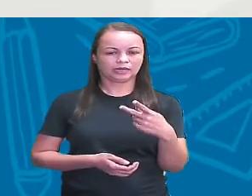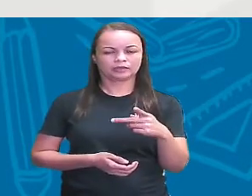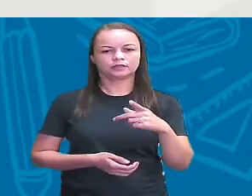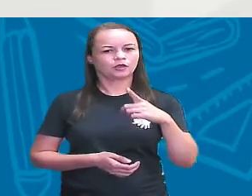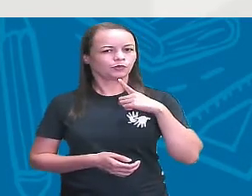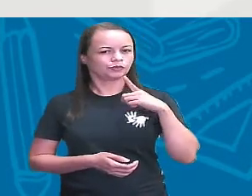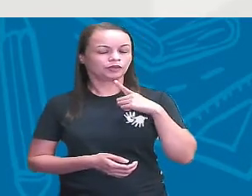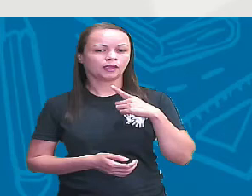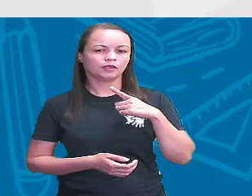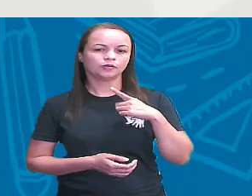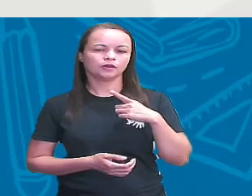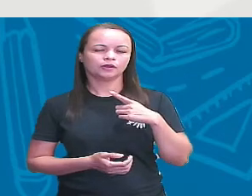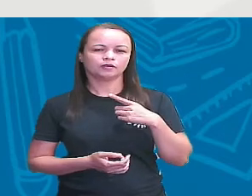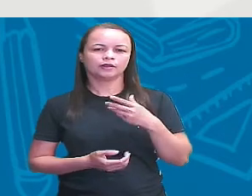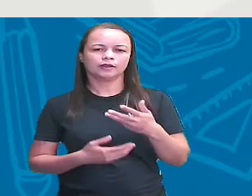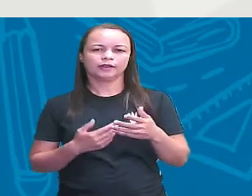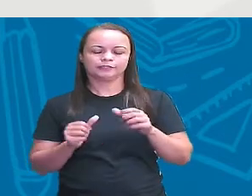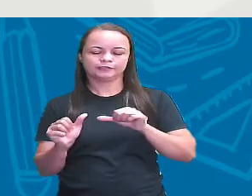eu tenho,